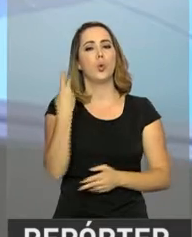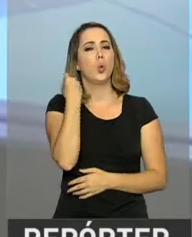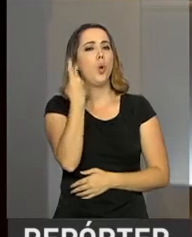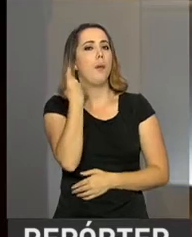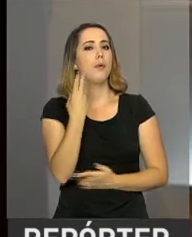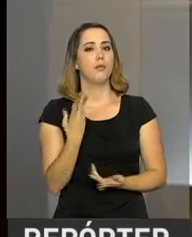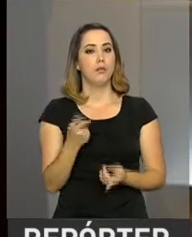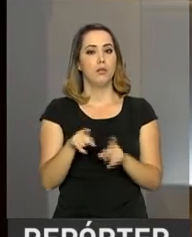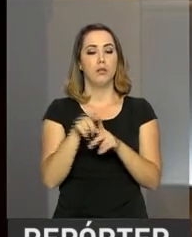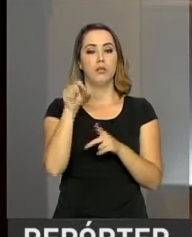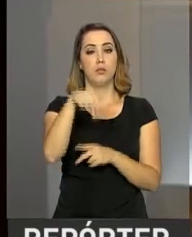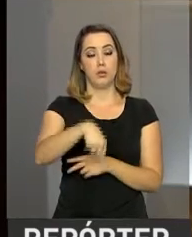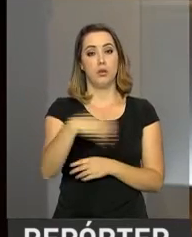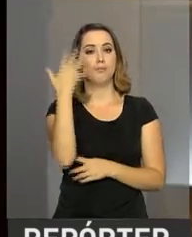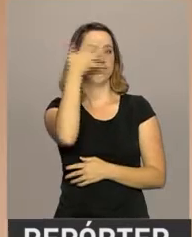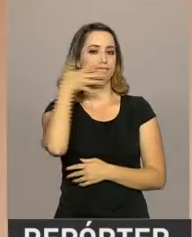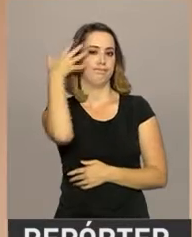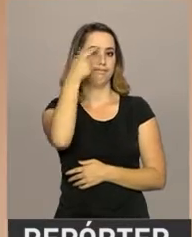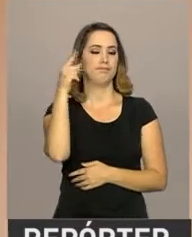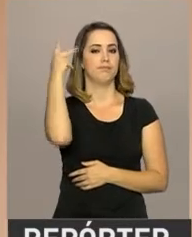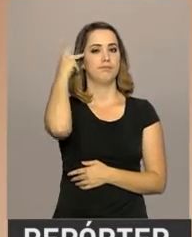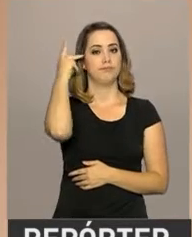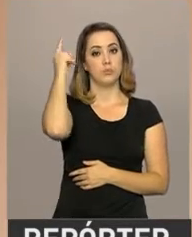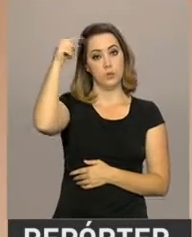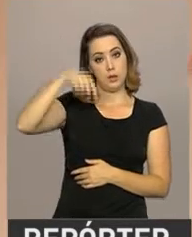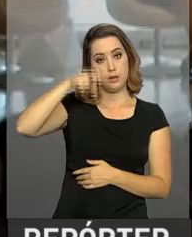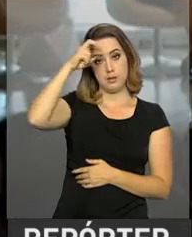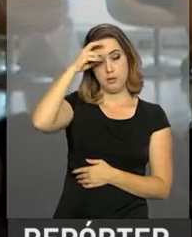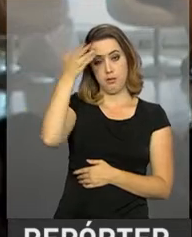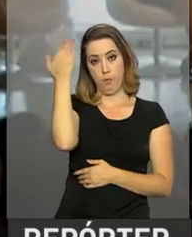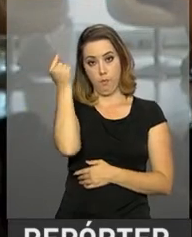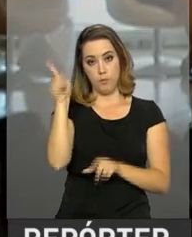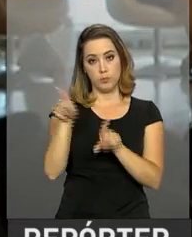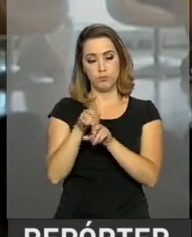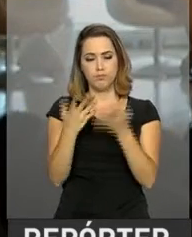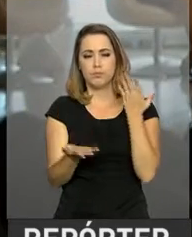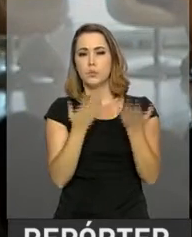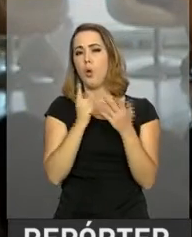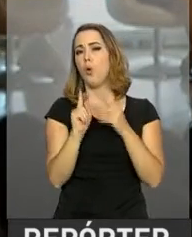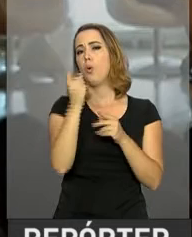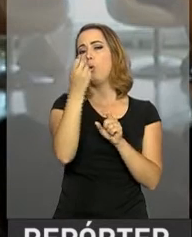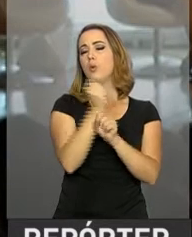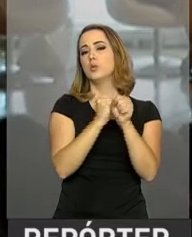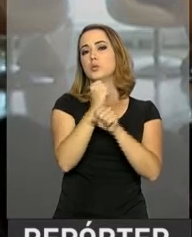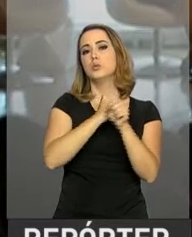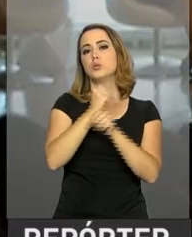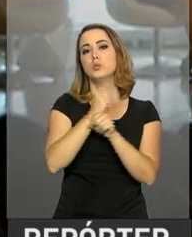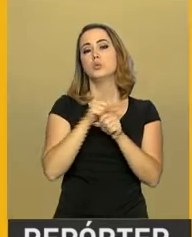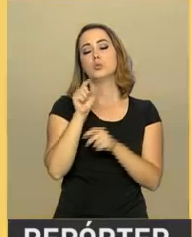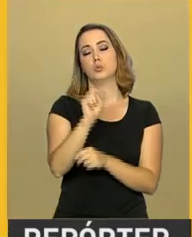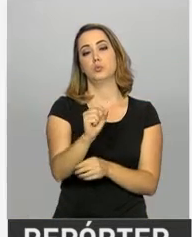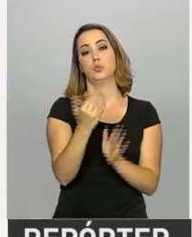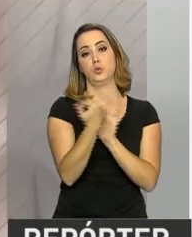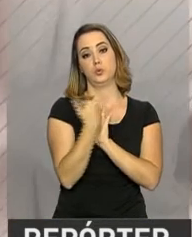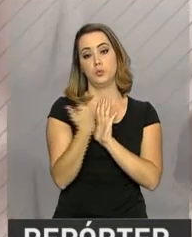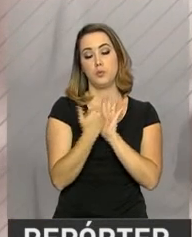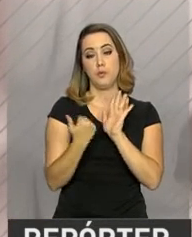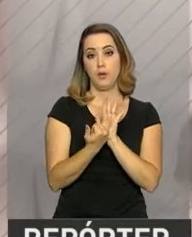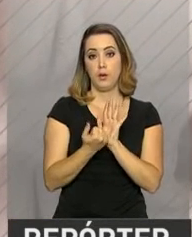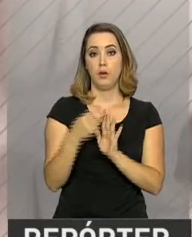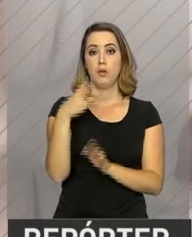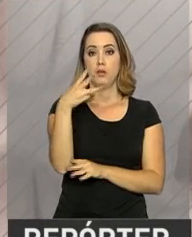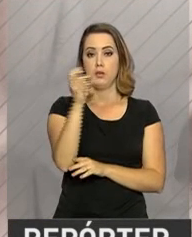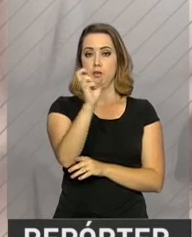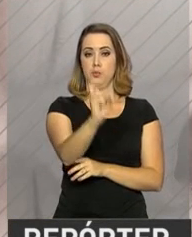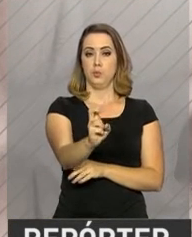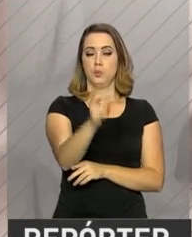saúde esse seminário em são paulo nesta quinta feira fez um balanço de um ano e meio da iniciativa nos 35